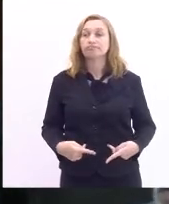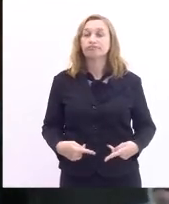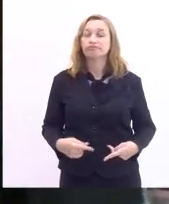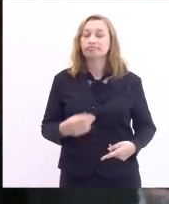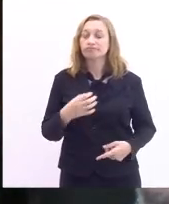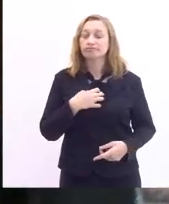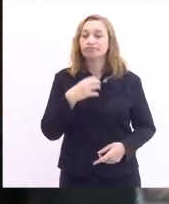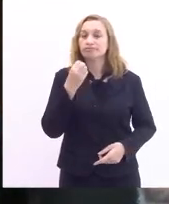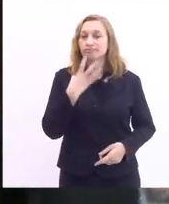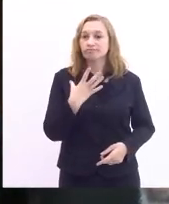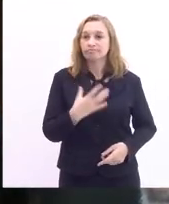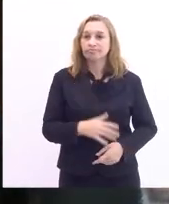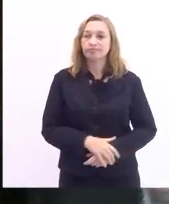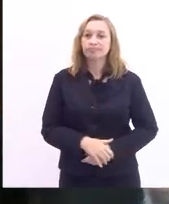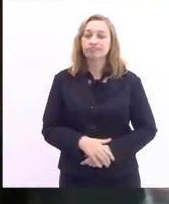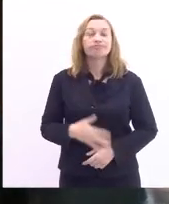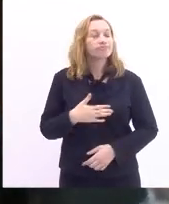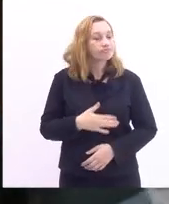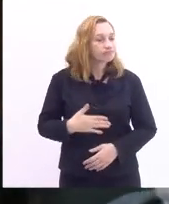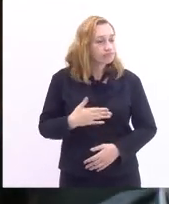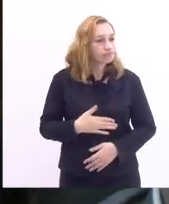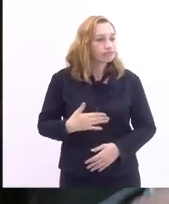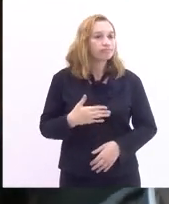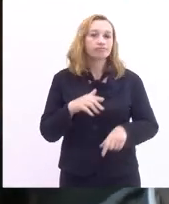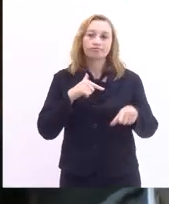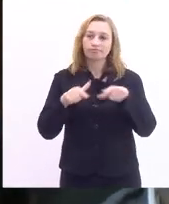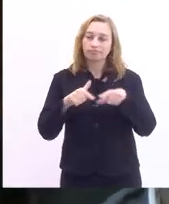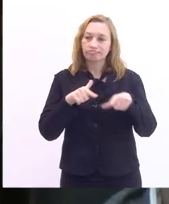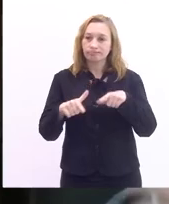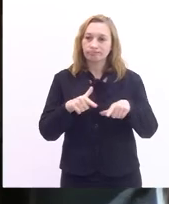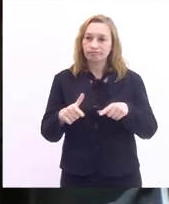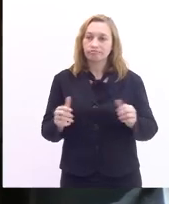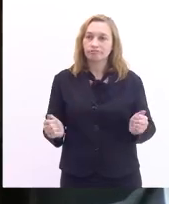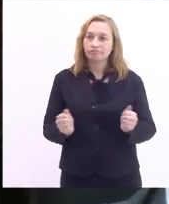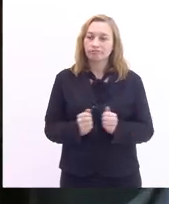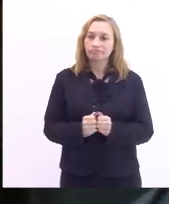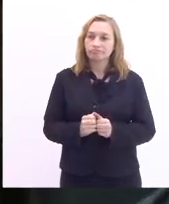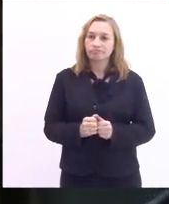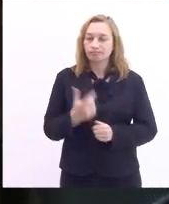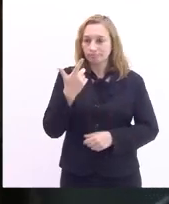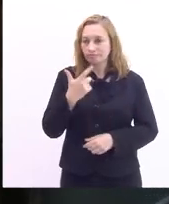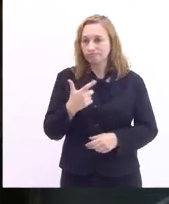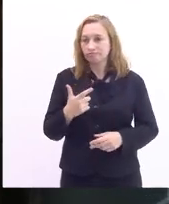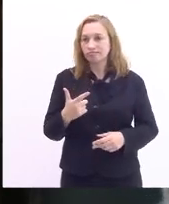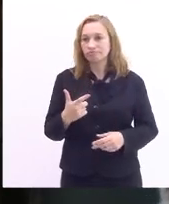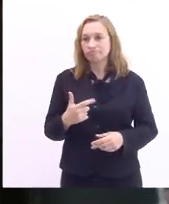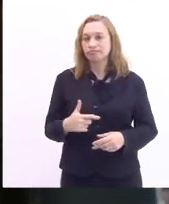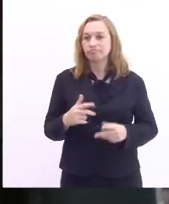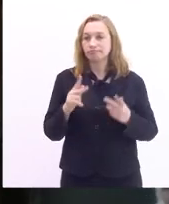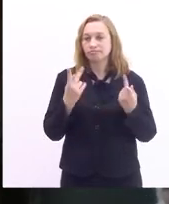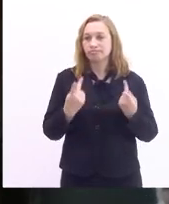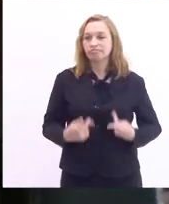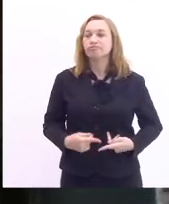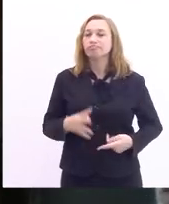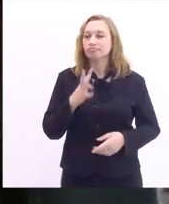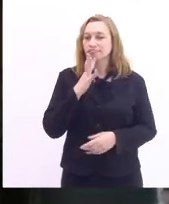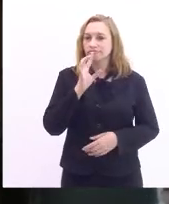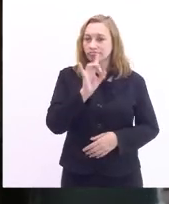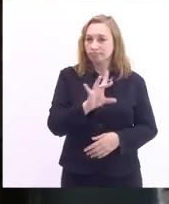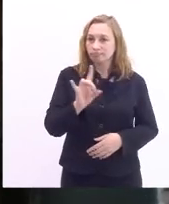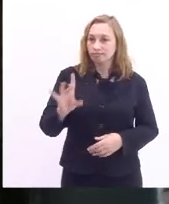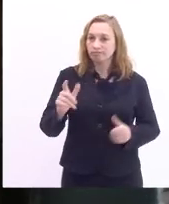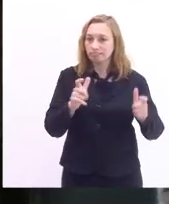me faz bem e eu gosto de trabalhar com o ser humano eu conheço cada